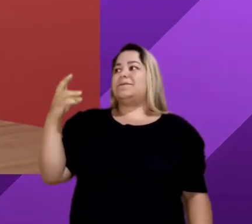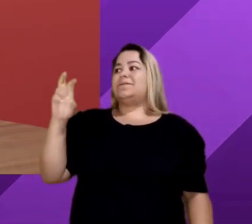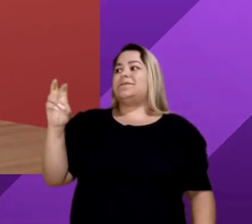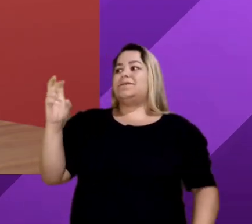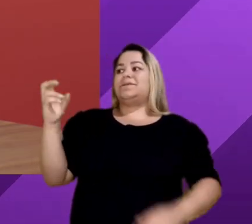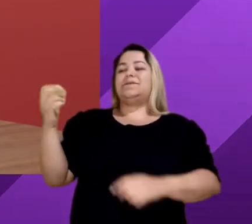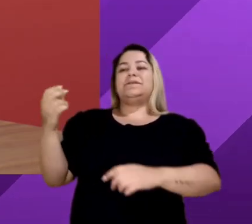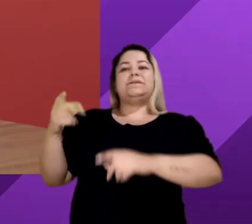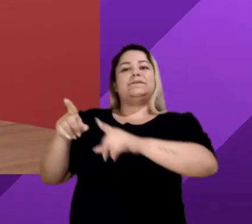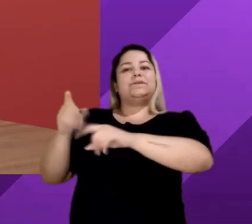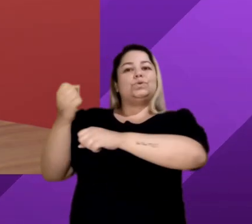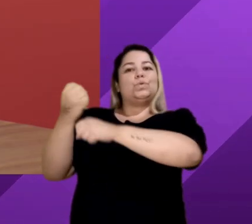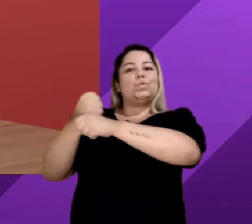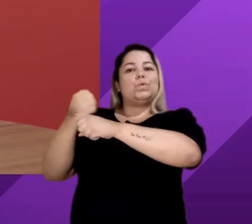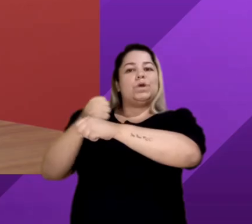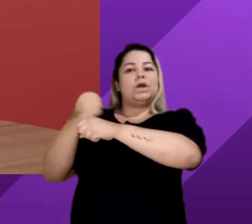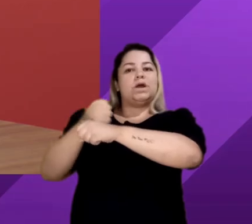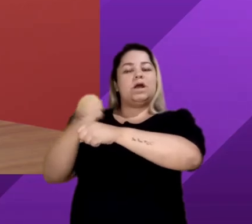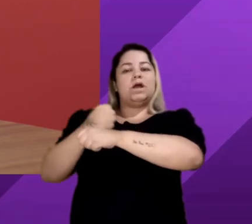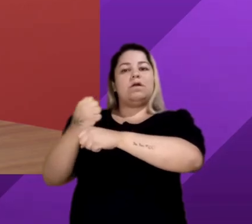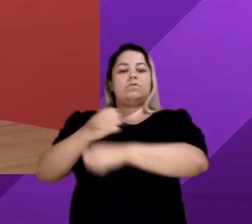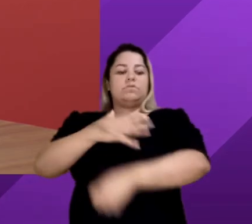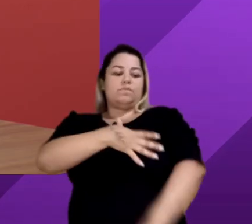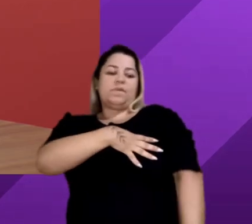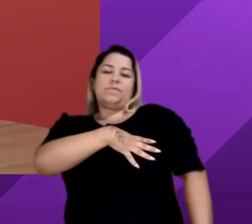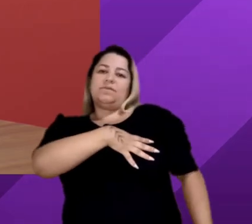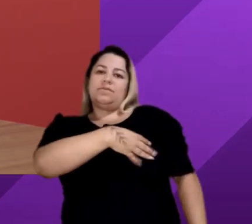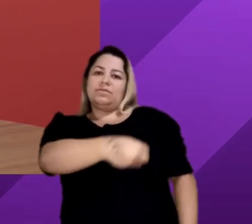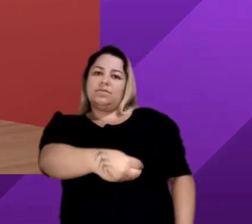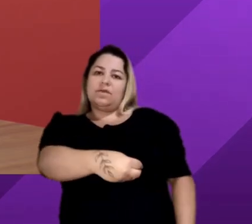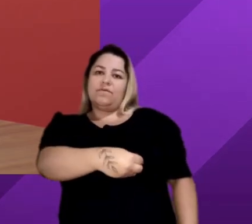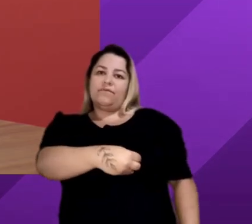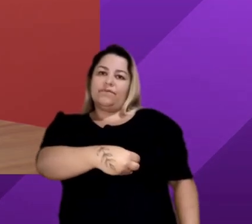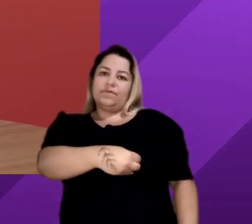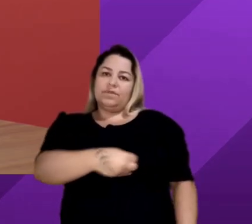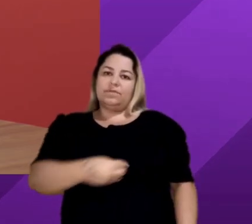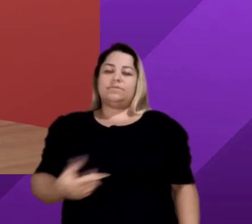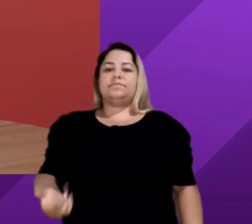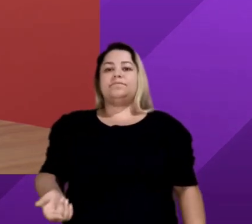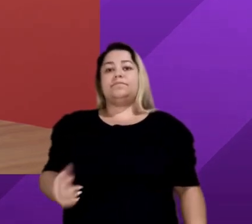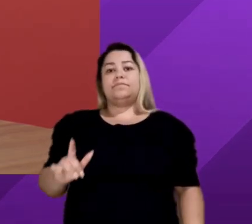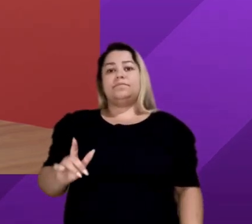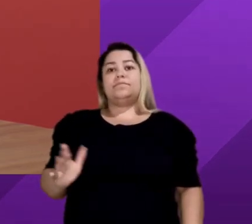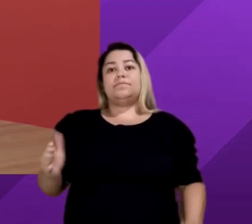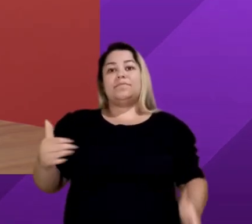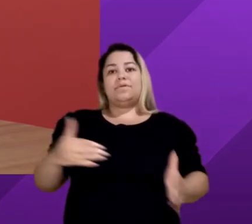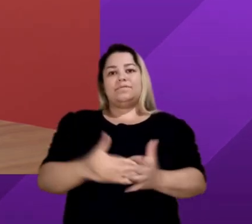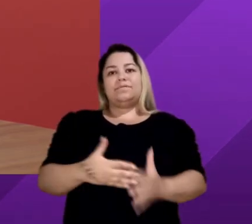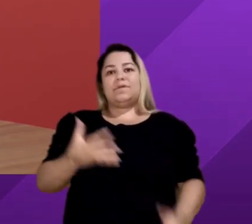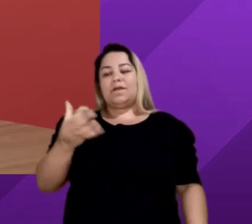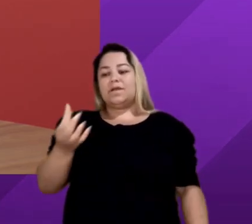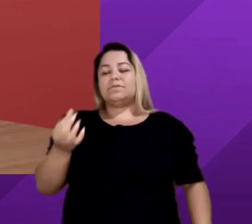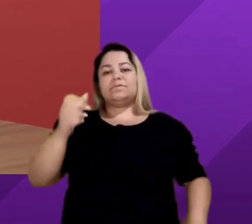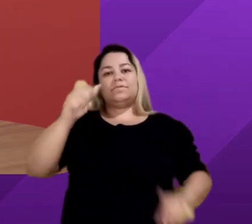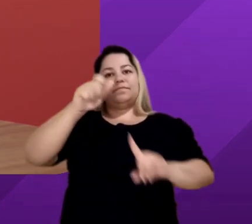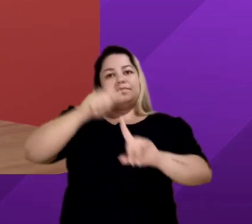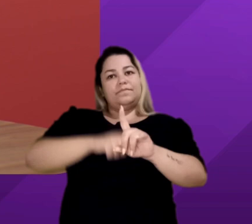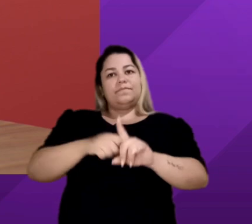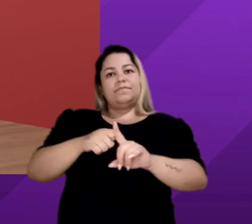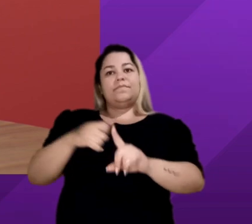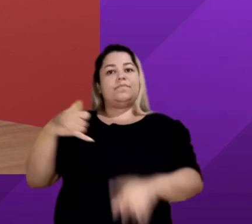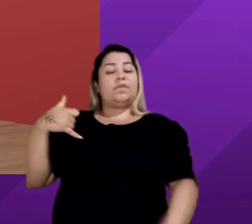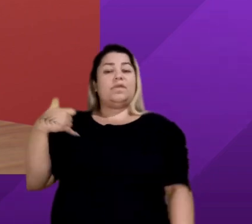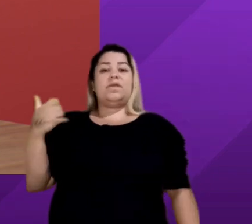você amamentar uma criança, eu amamentei meu filho até 6 meses de idade, ele não consumia nem